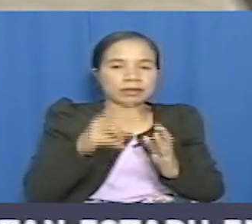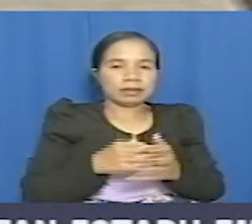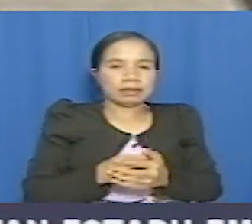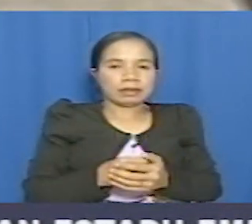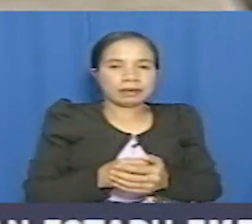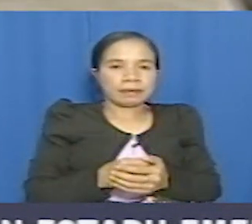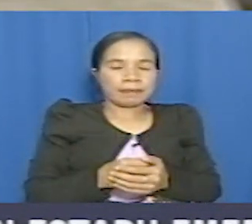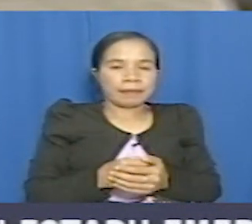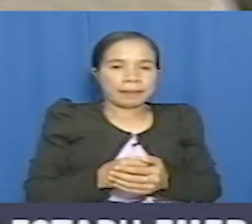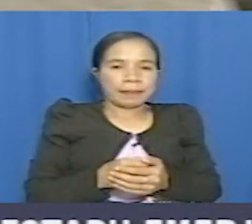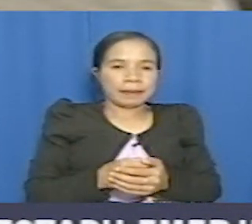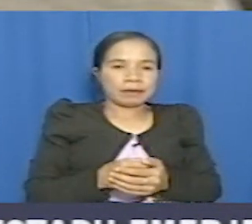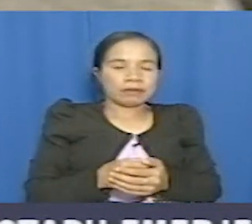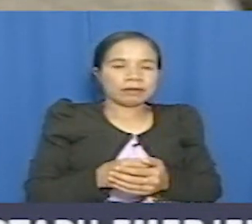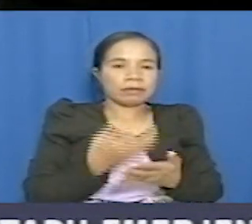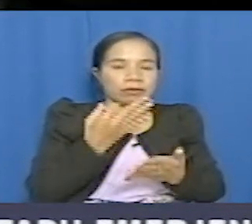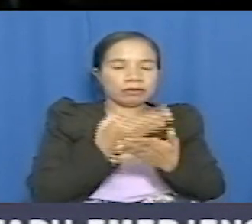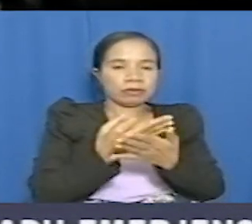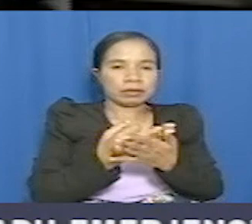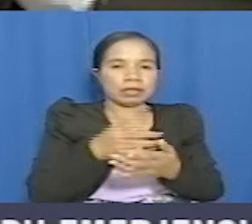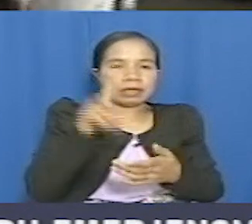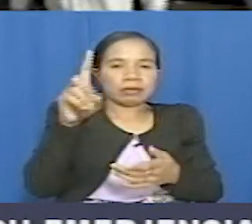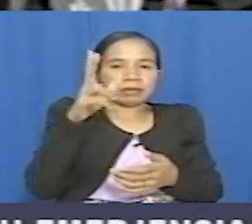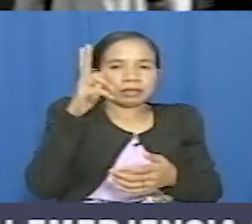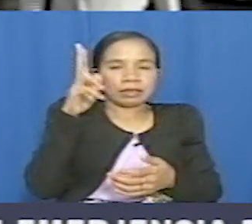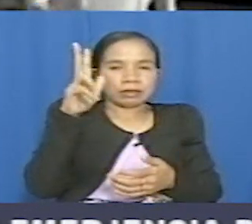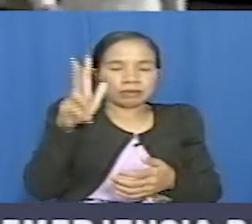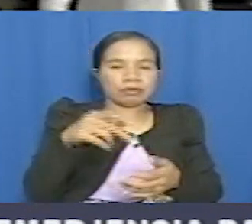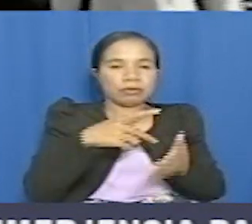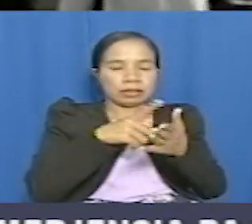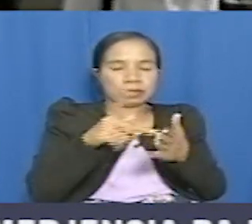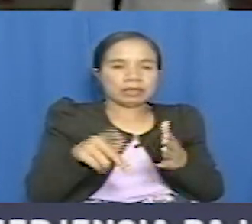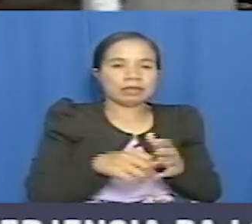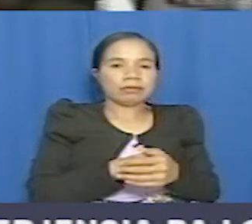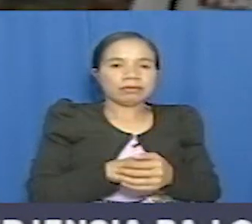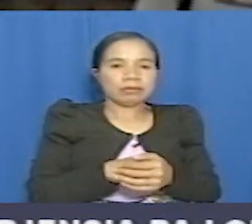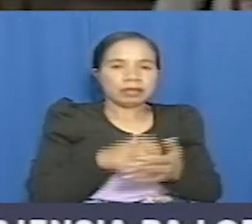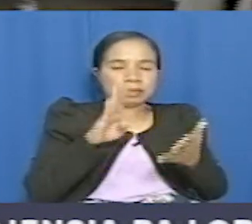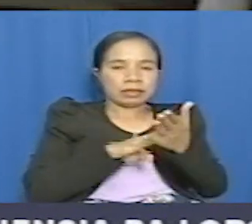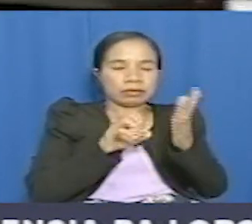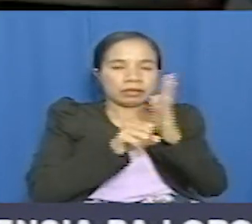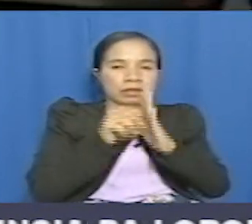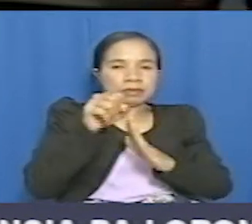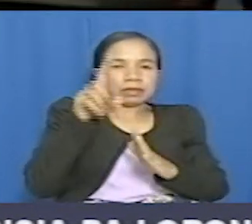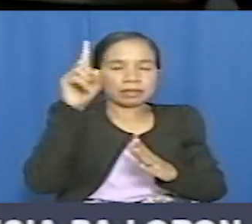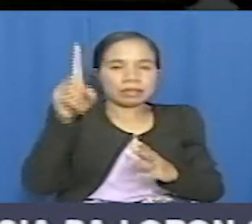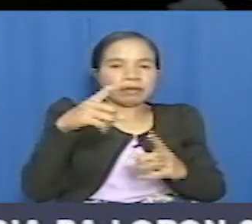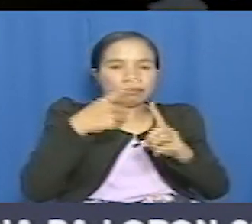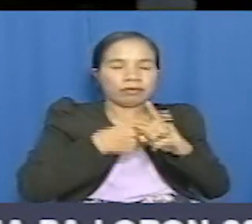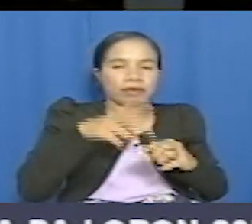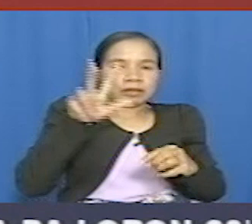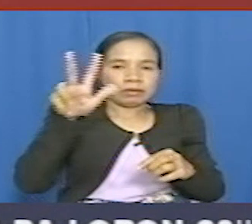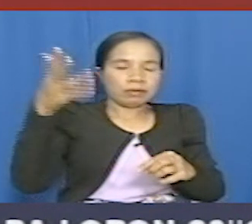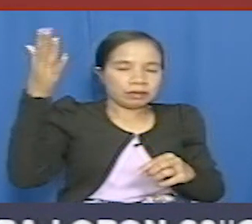dólares americano atos ida tolo, rodicelo propinas semestre idanian. Ya fulan tolo liba